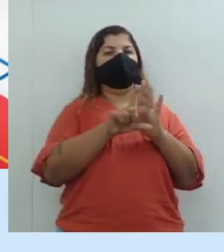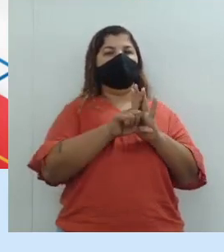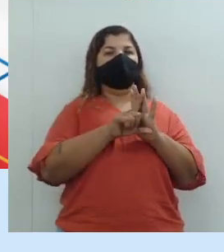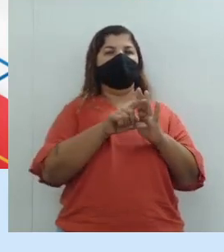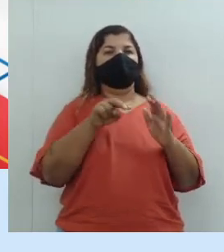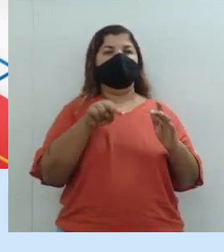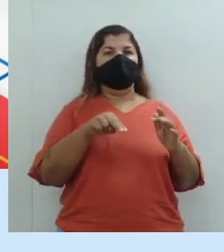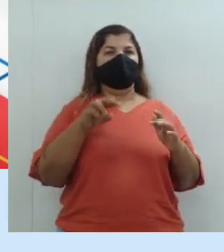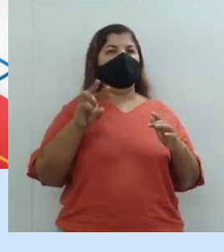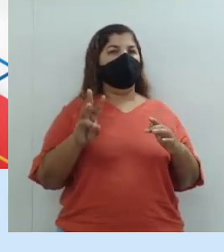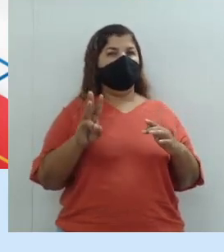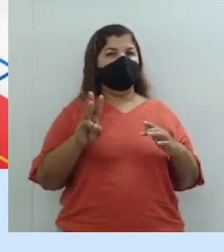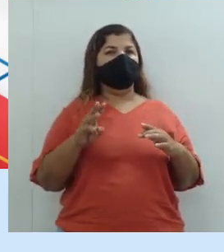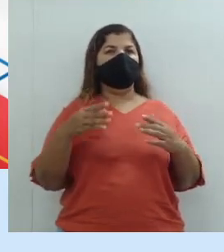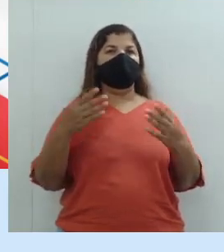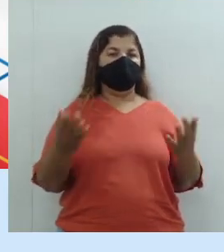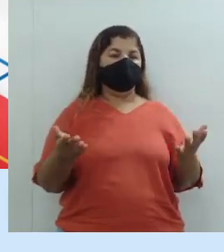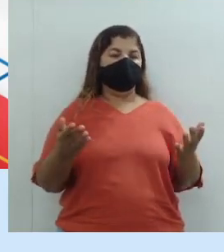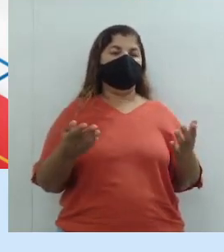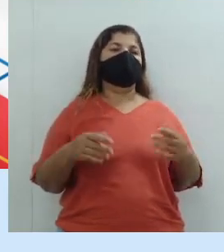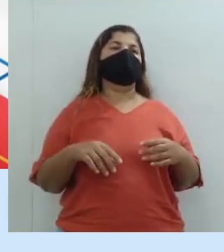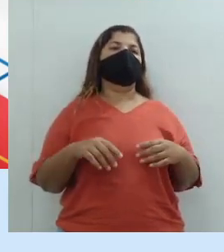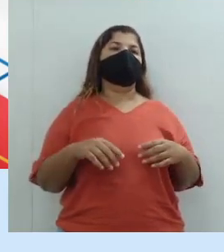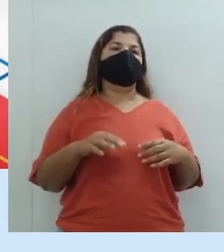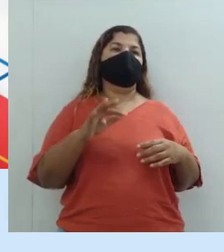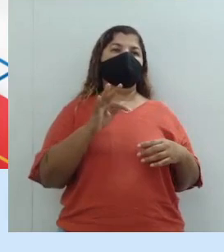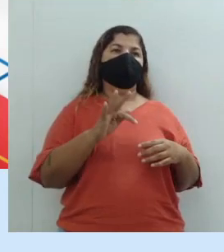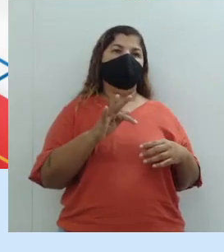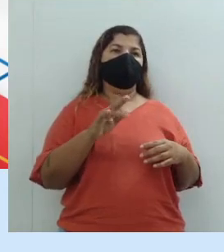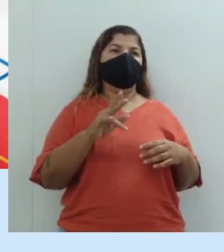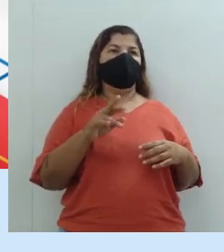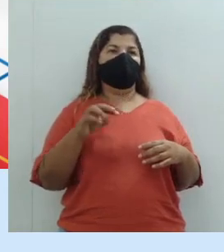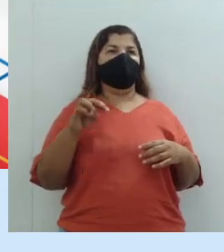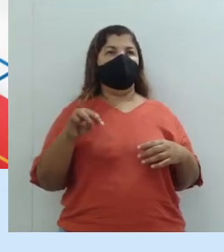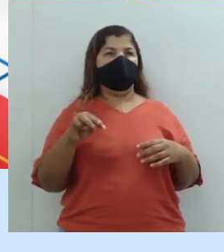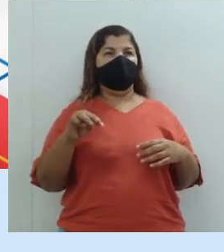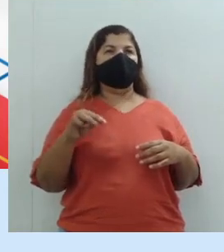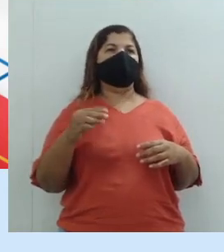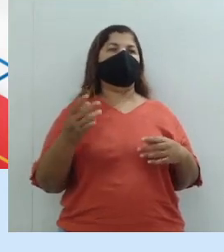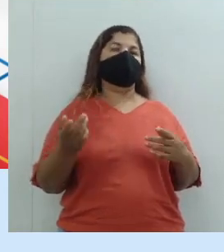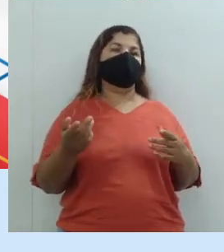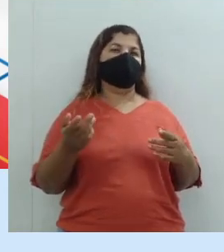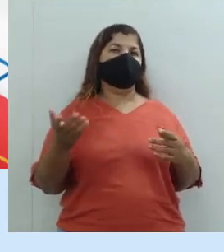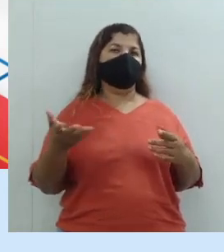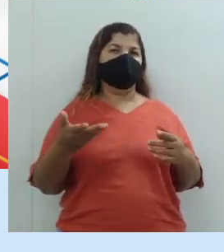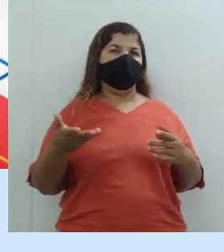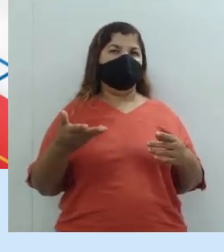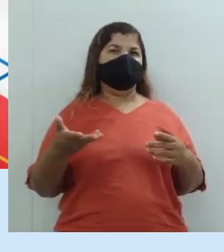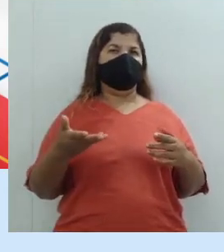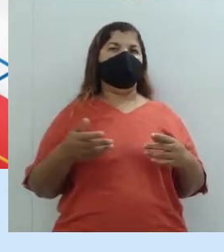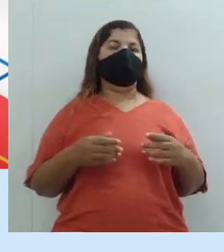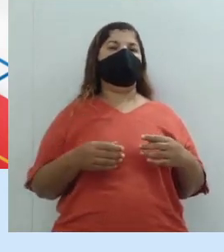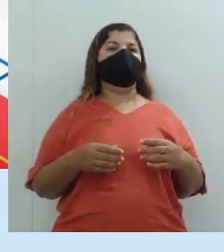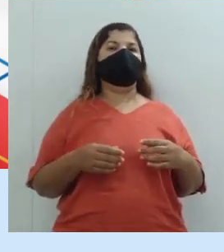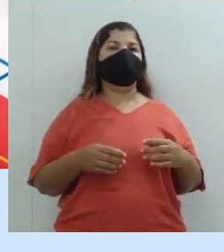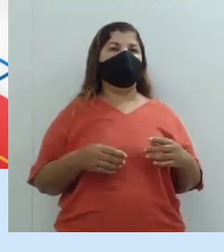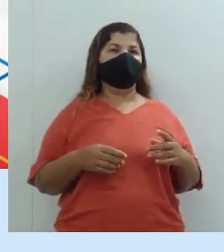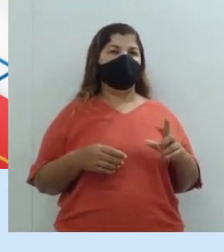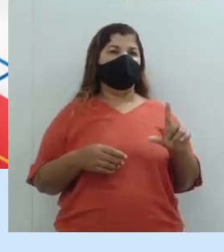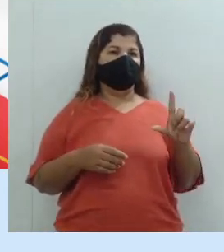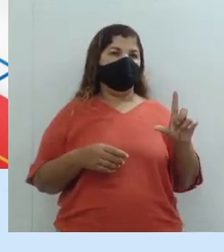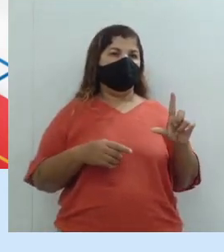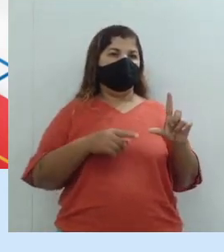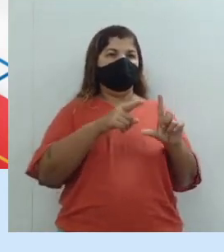resultante é igual a massa vezes aceleração, né? Então, fazendo isso, eu vou ter que no eixo Y, como não existe